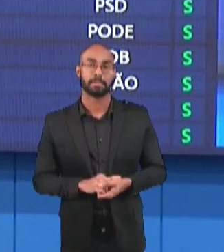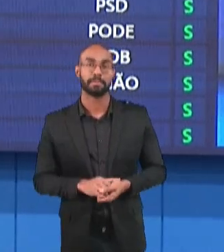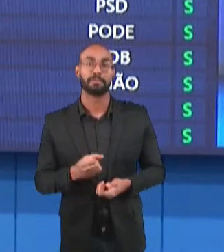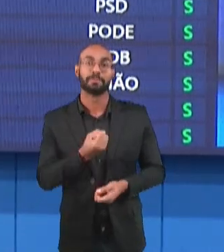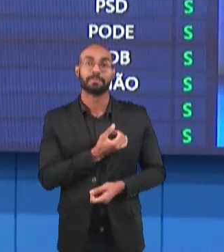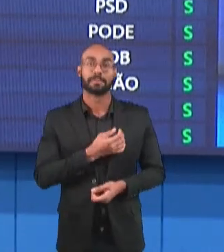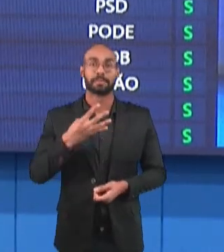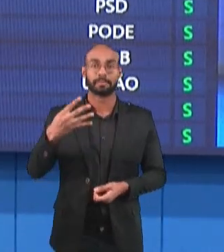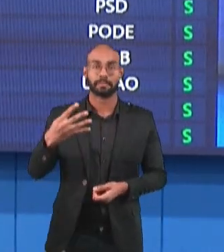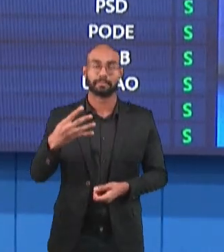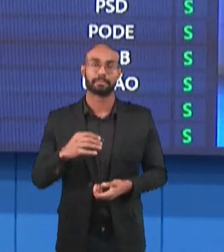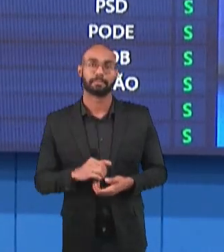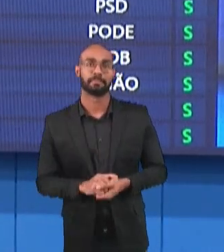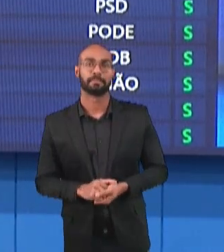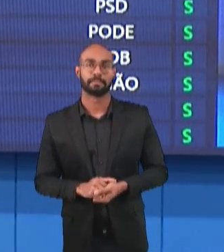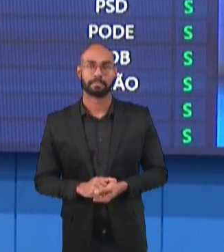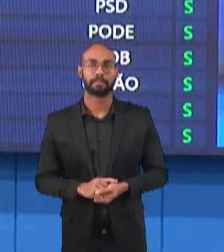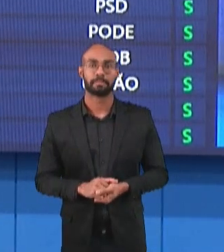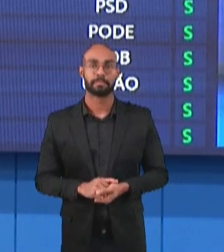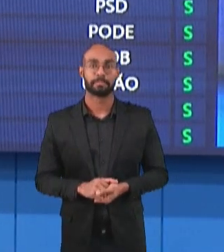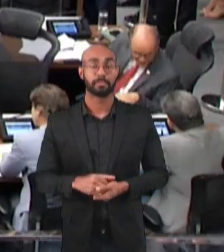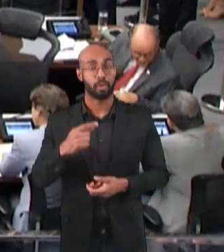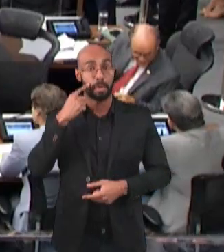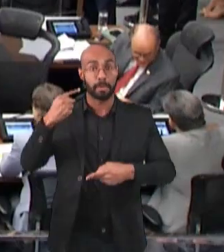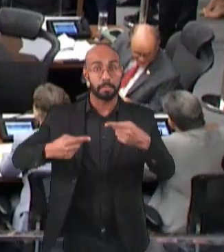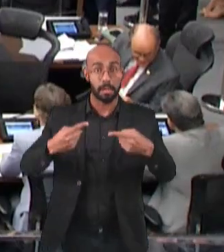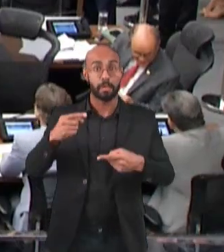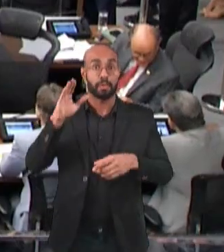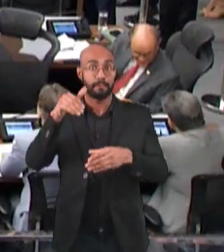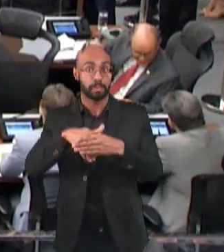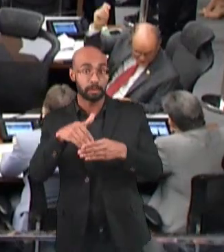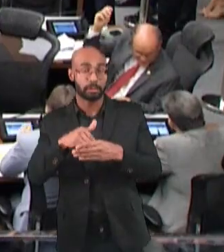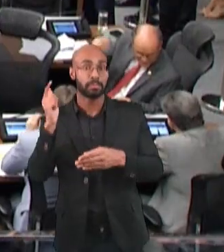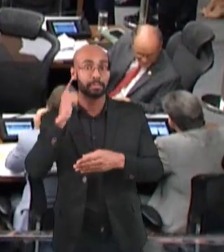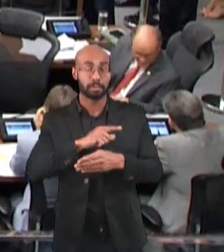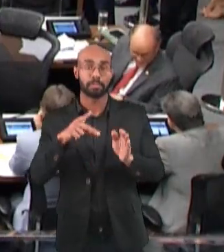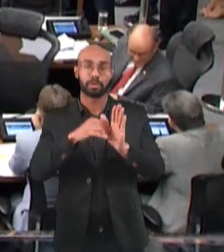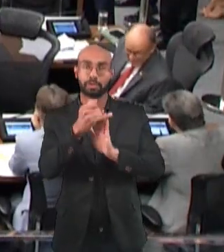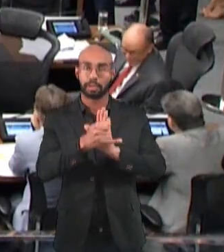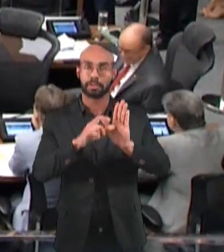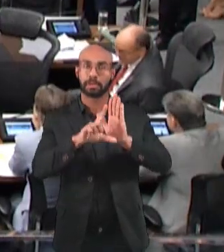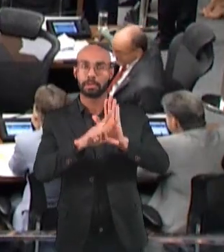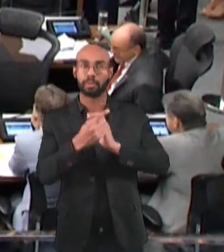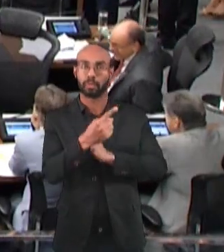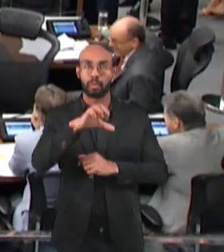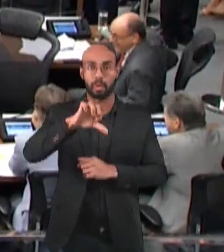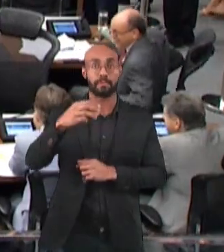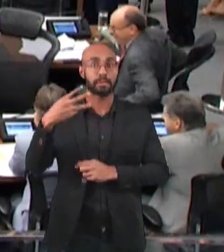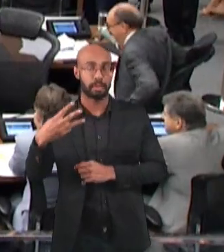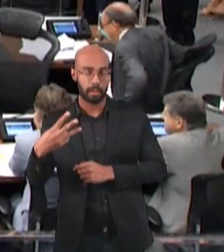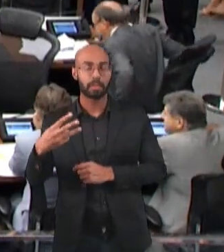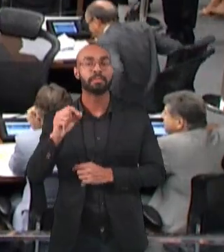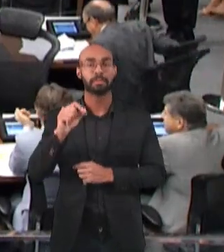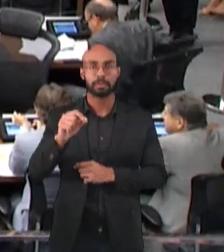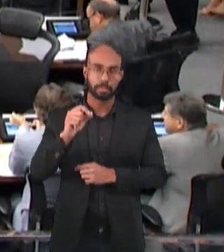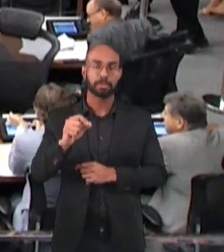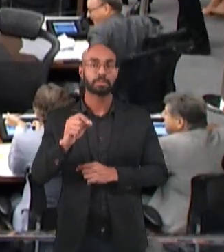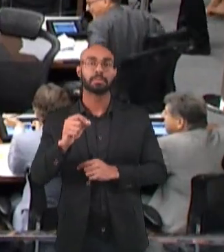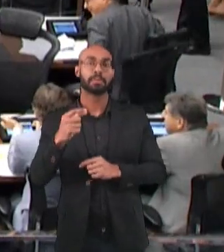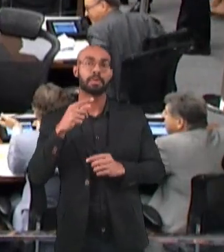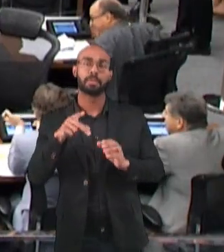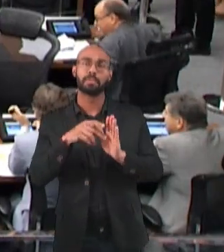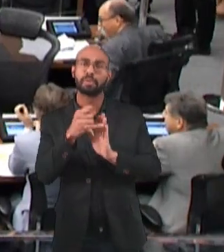Item 4. Em primeira discussão e votação nominal, o projeto de lei 193, de autoria do Executivo, institui o Programa de